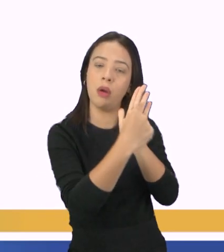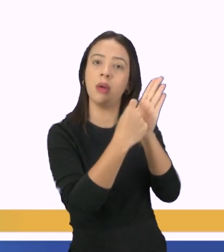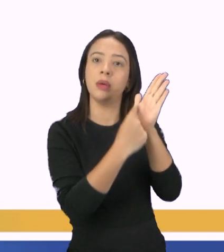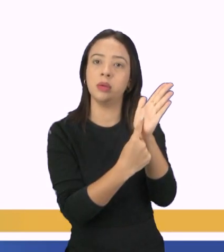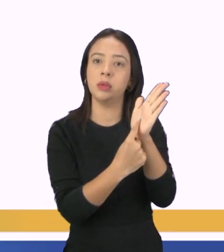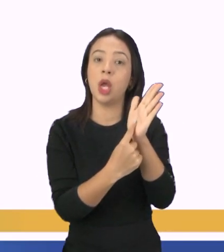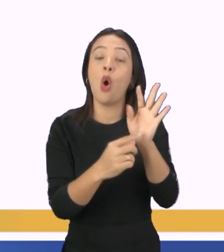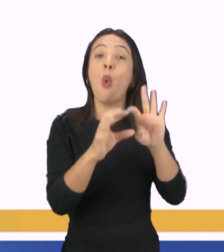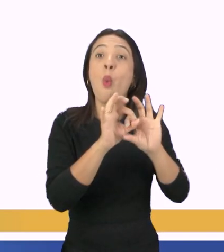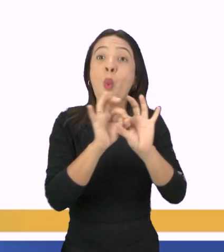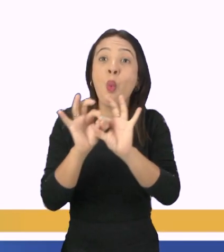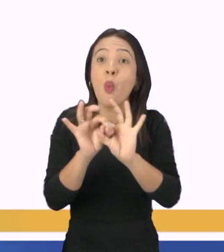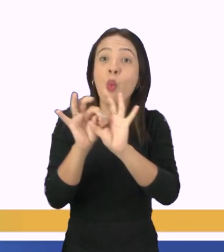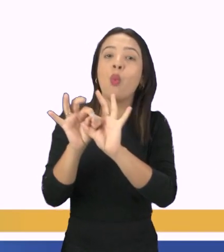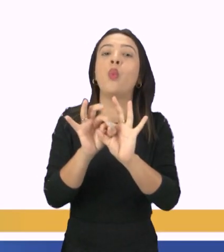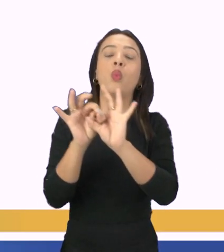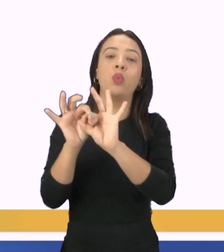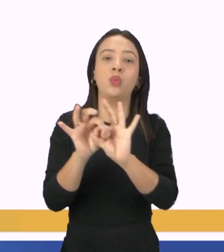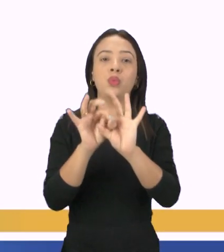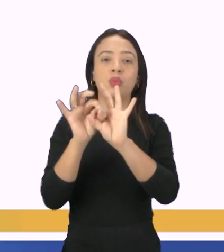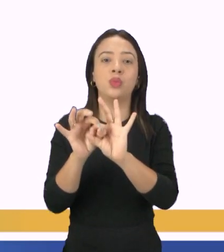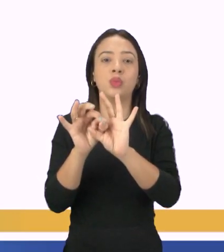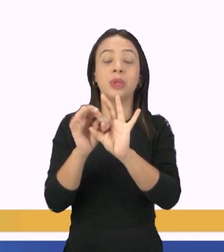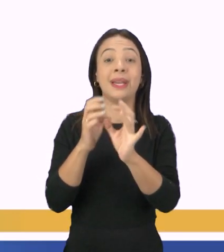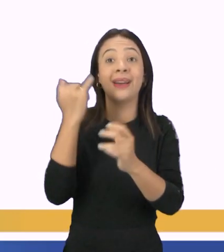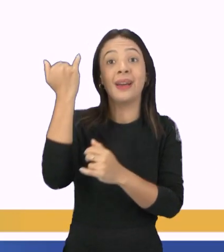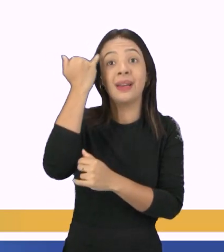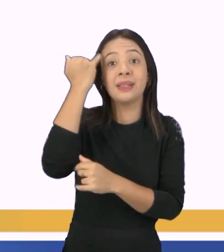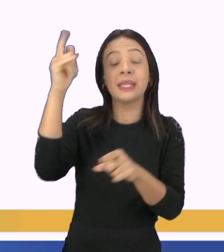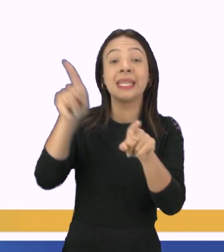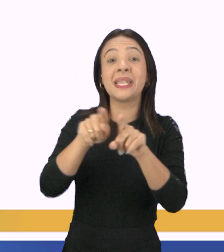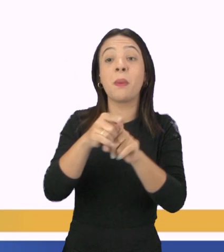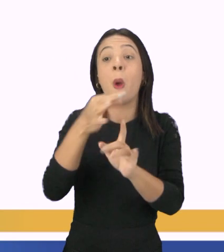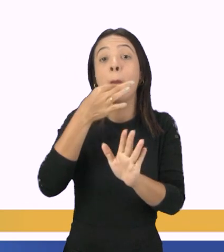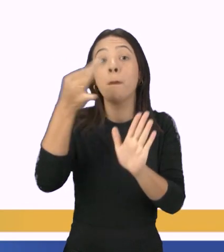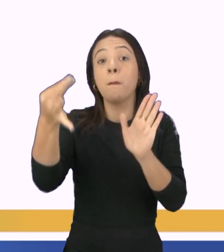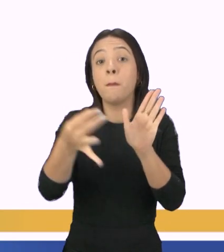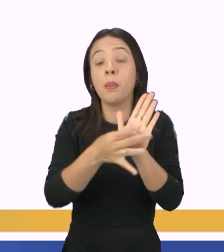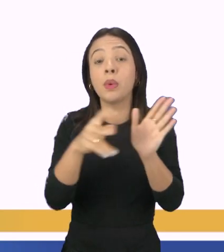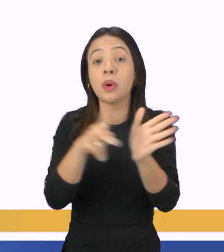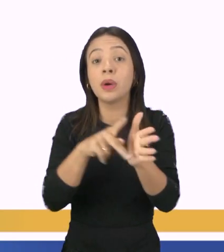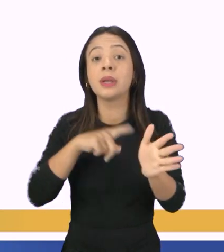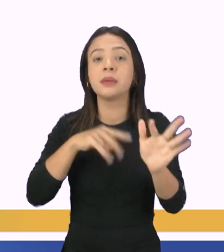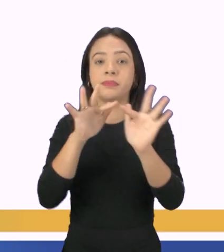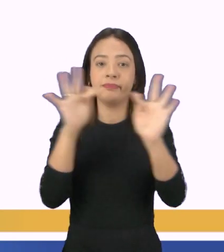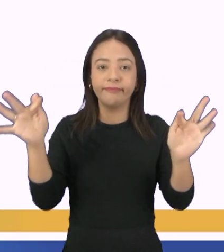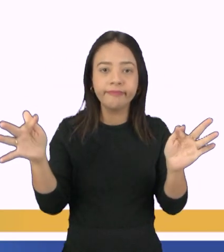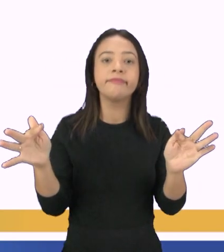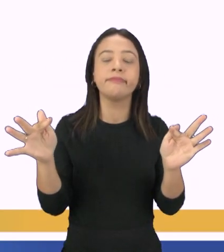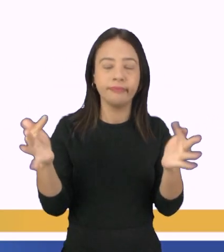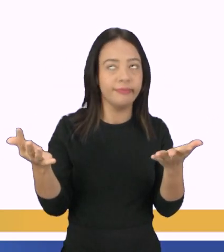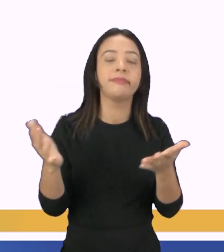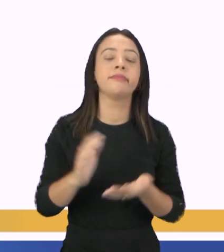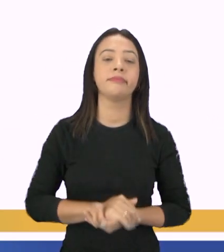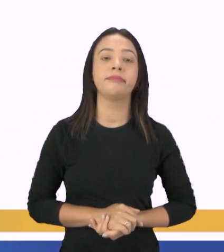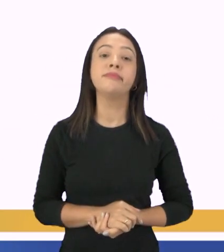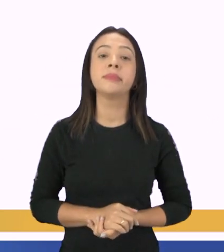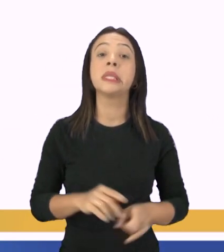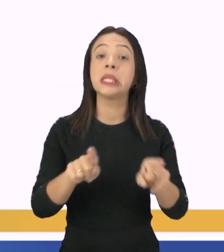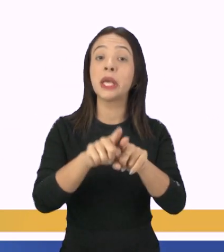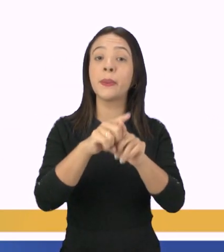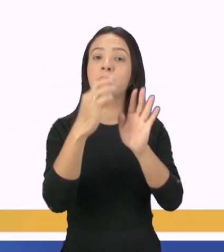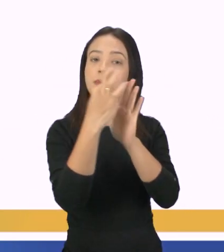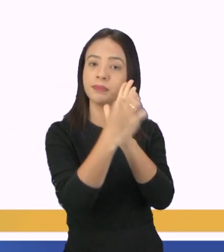fazendo a ligação, ou seja, uma conexão entre as ideias e argumentos presentes nas frases, orações, períodos e